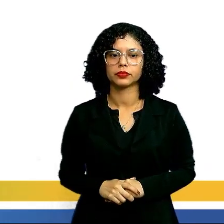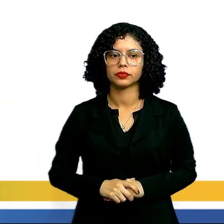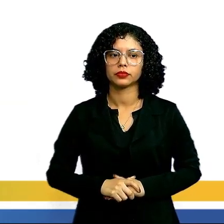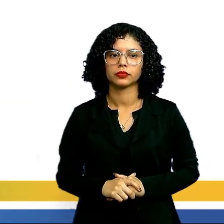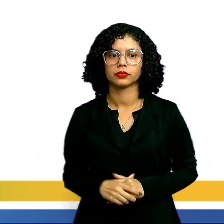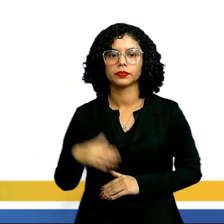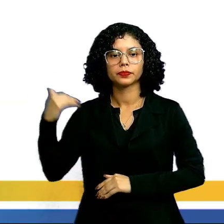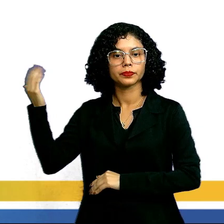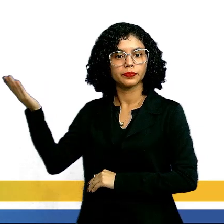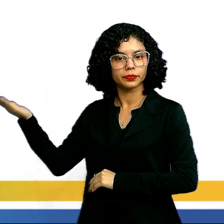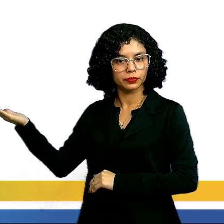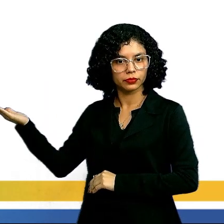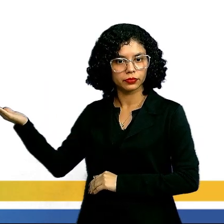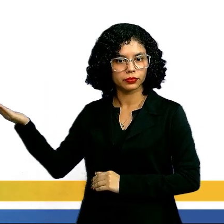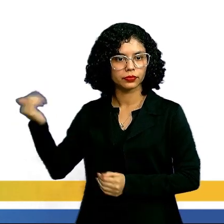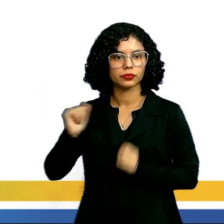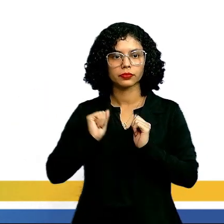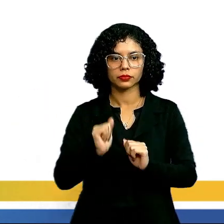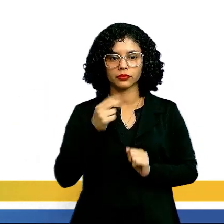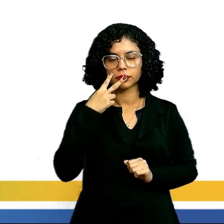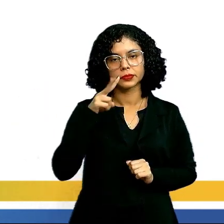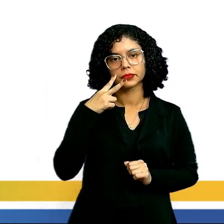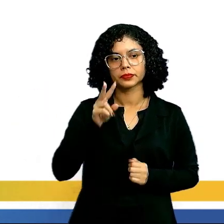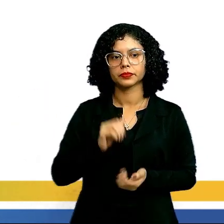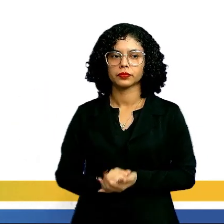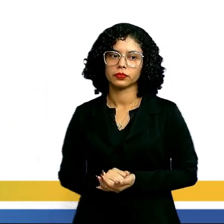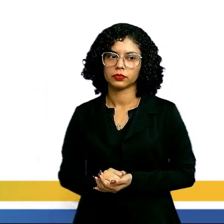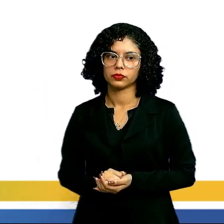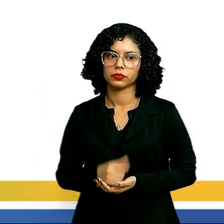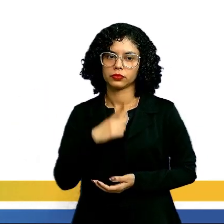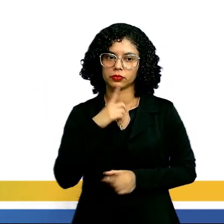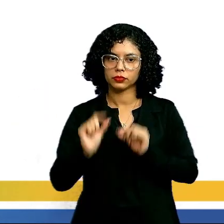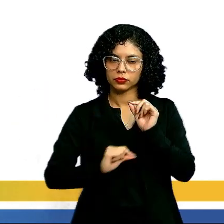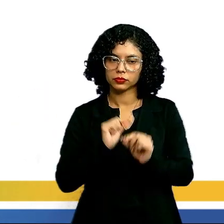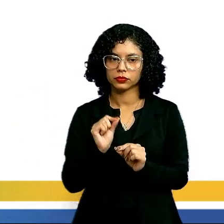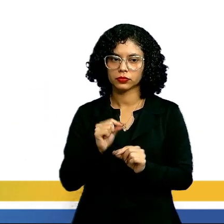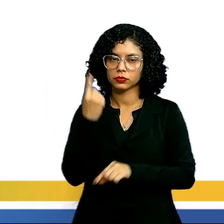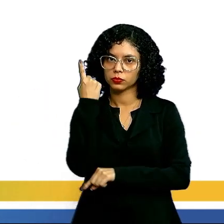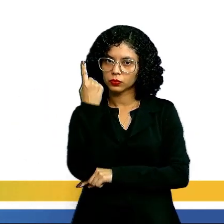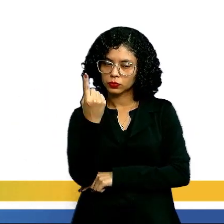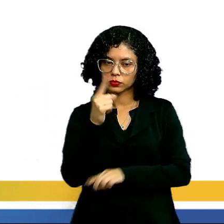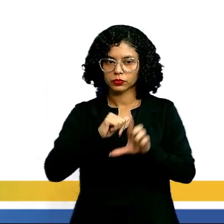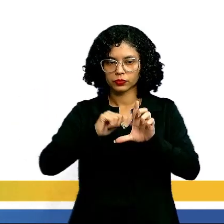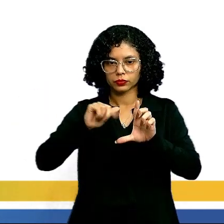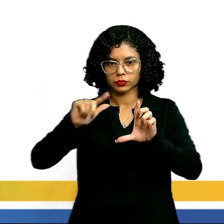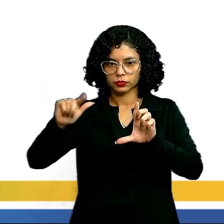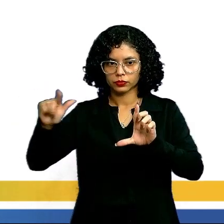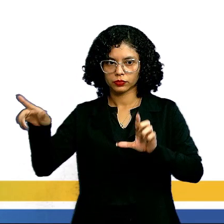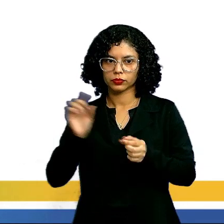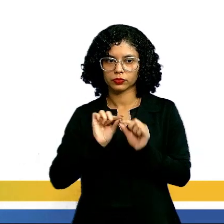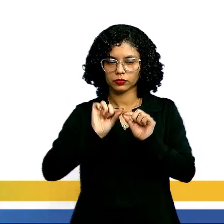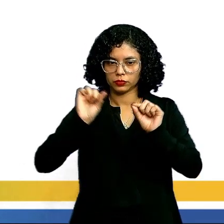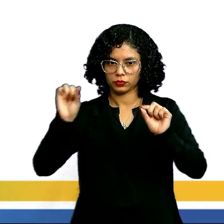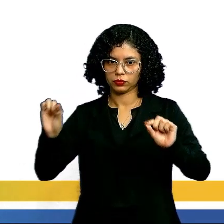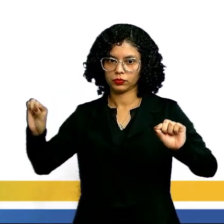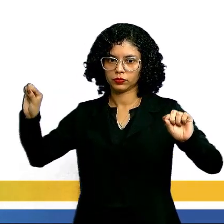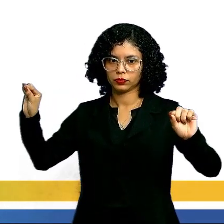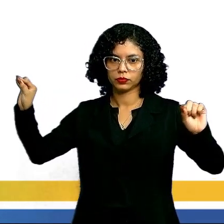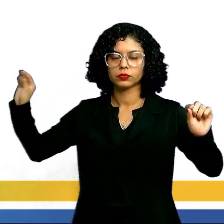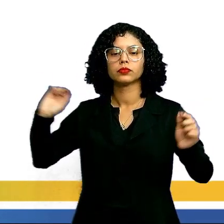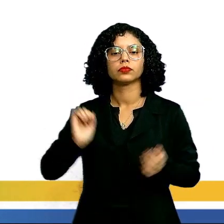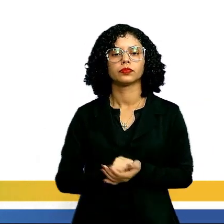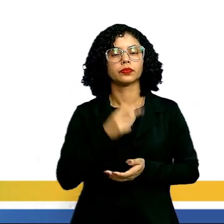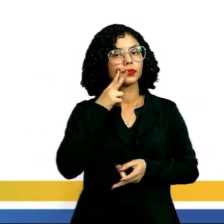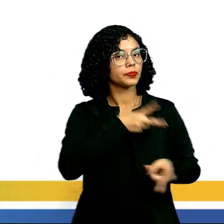2013. Então, podemos ver aí, pessoal, que nós estamos com um gráfico, tá, de linha.